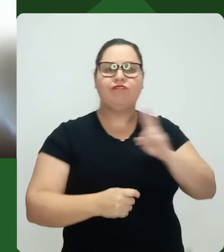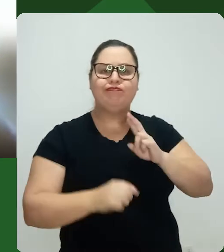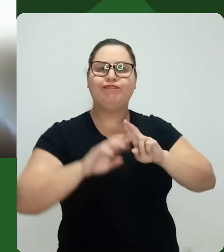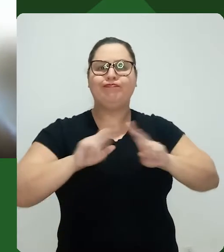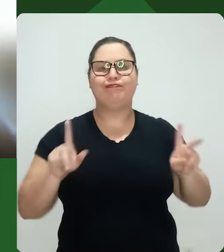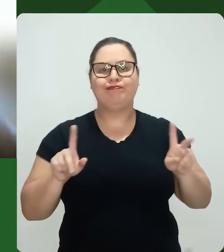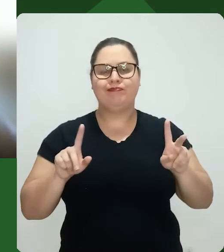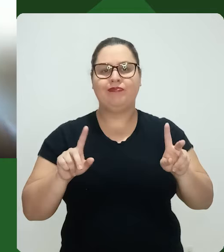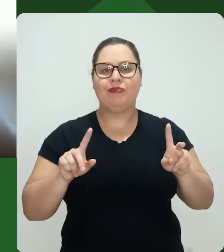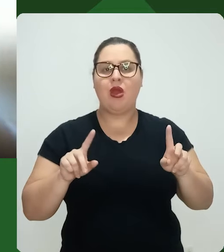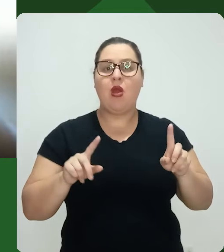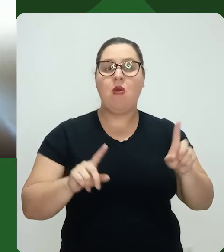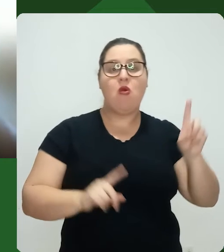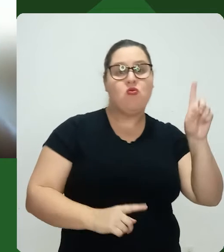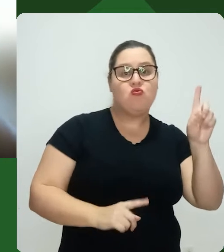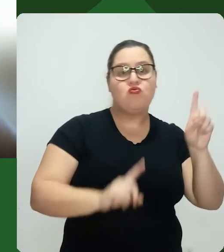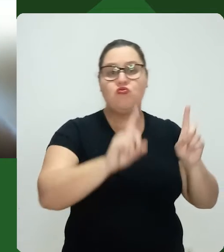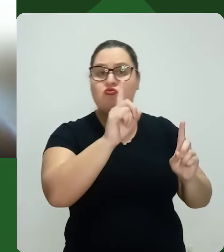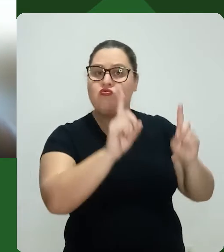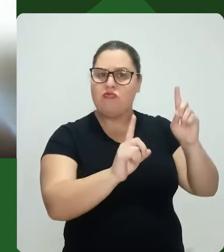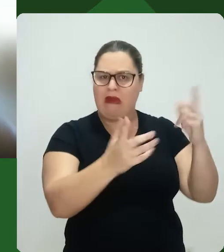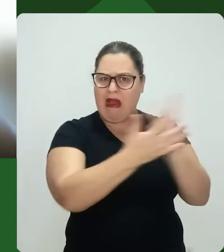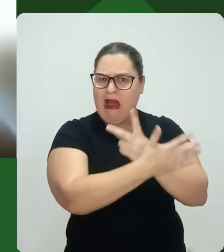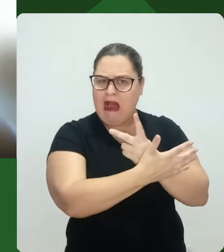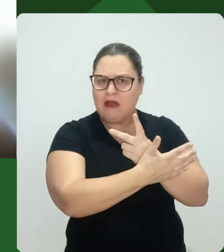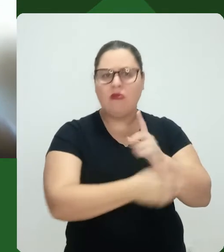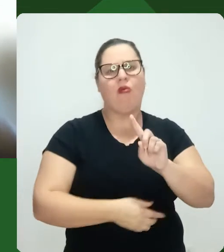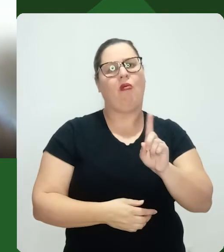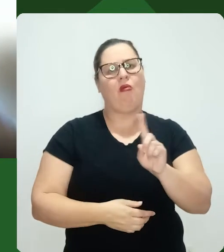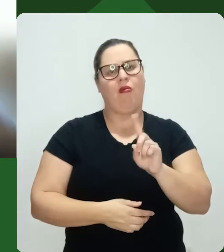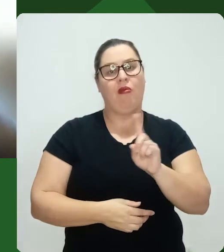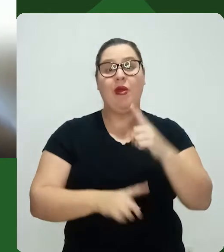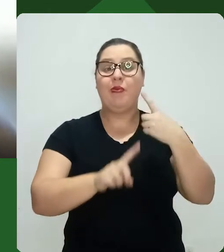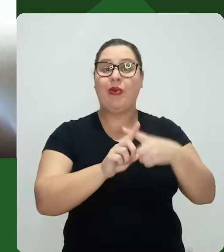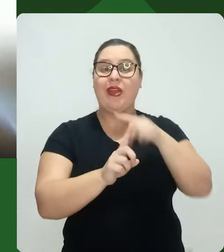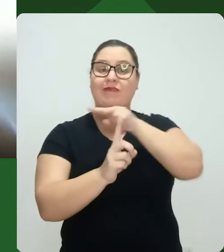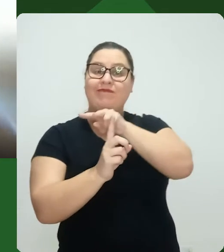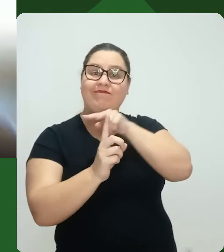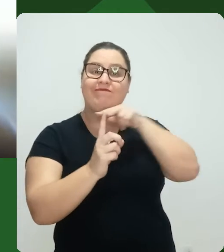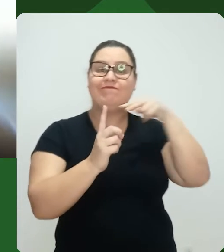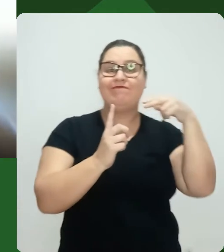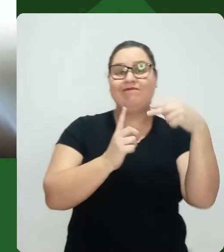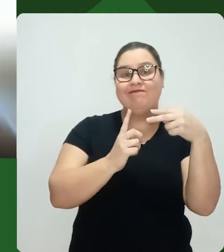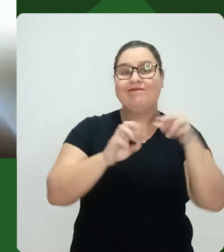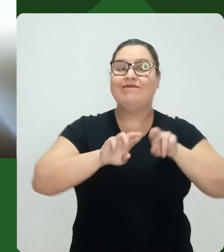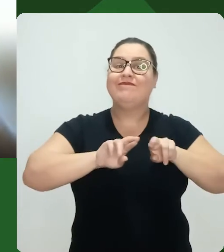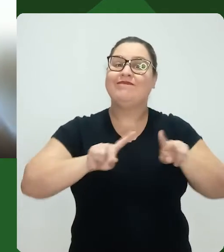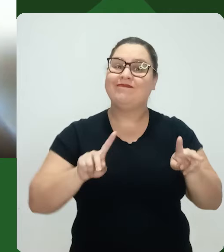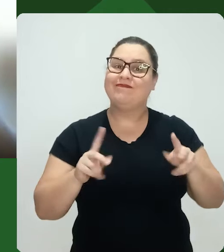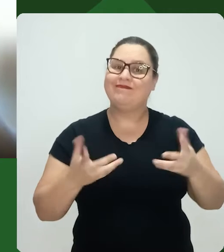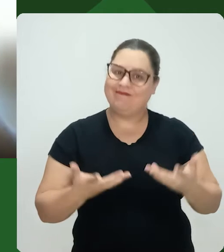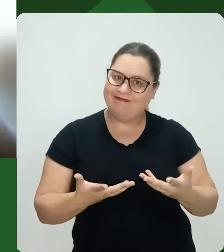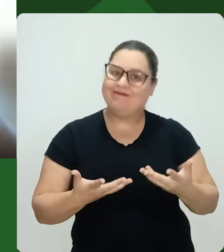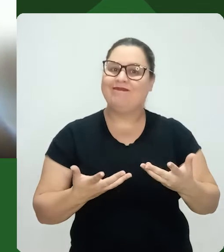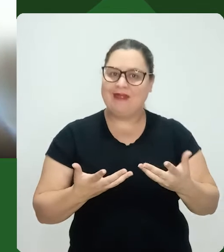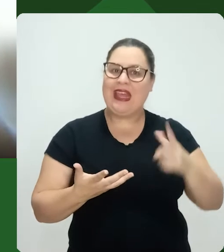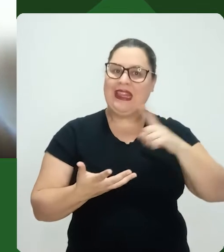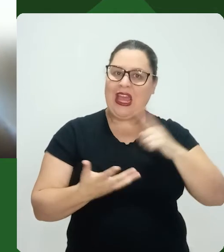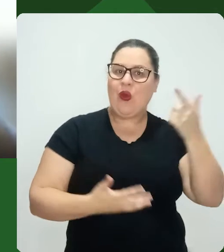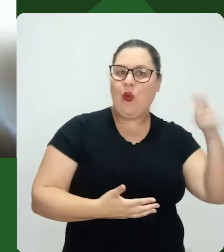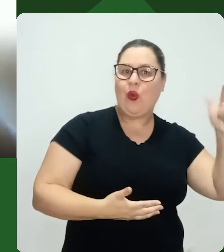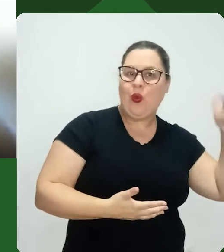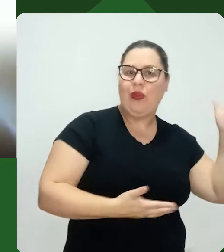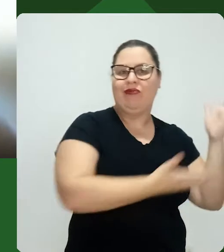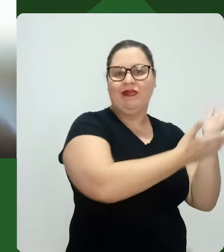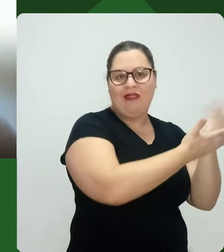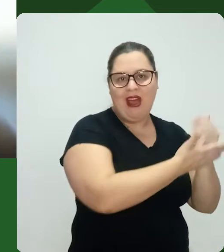é bem possível que eles cheguem em resultados diferentes. Um dos dois vai estar errado? Não, porque eles podem ter